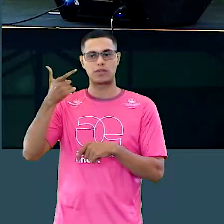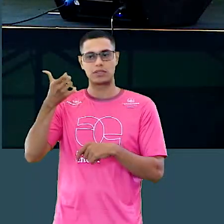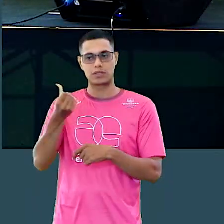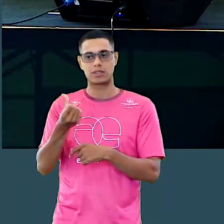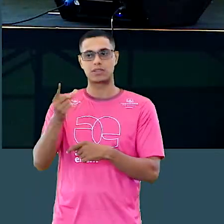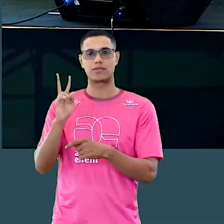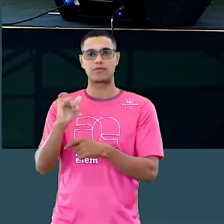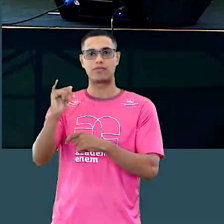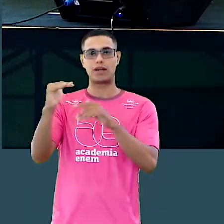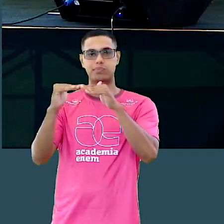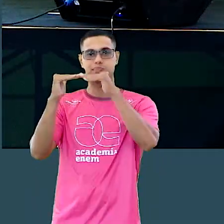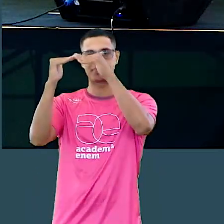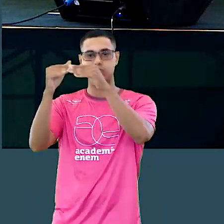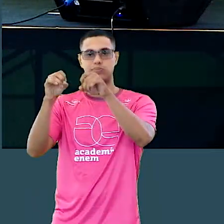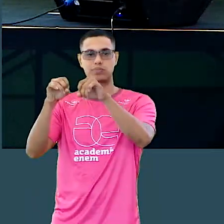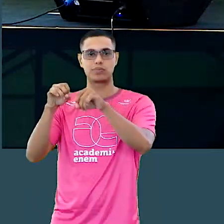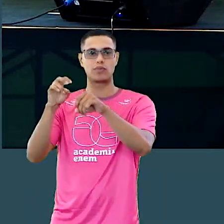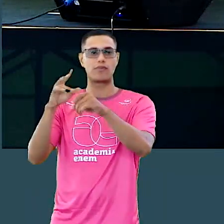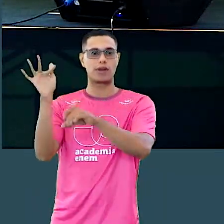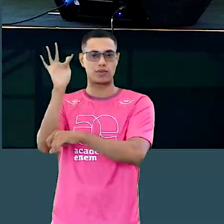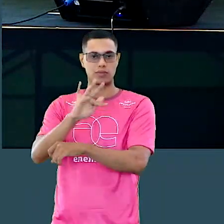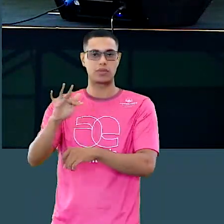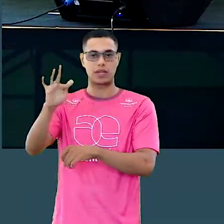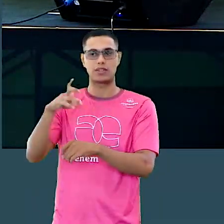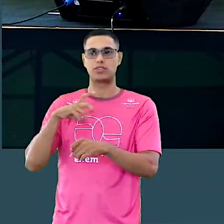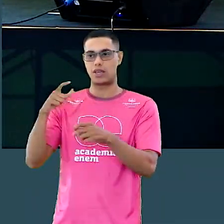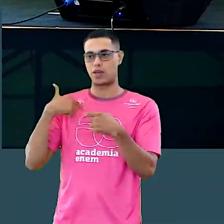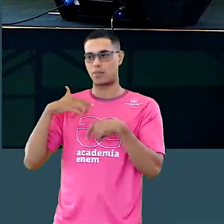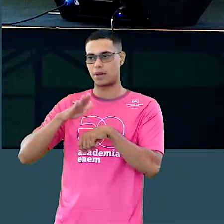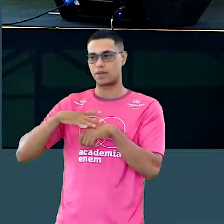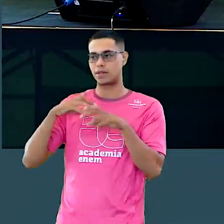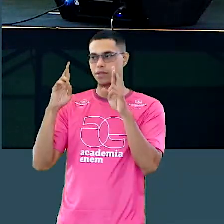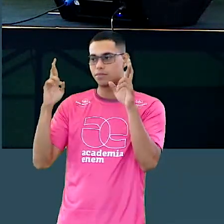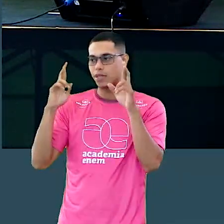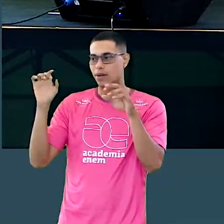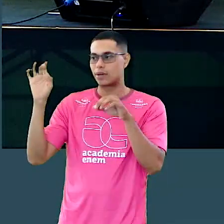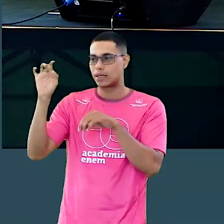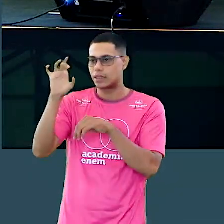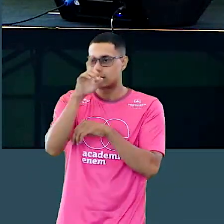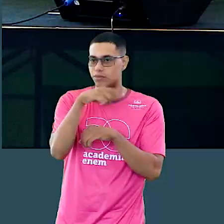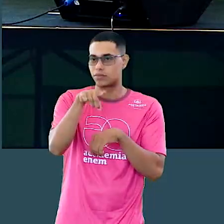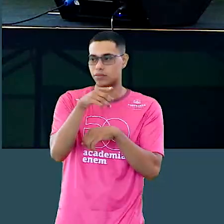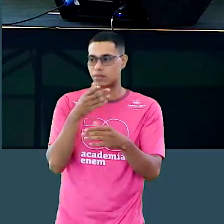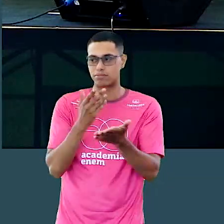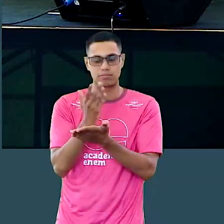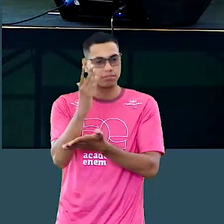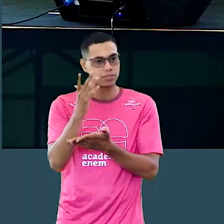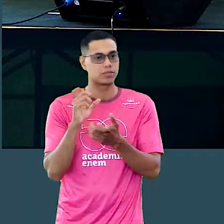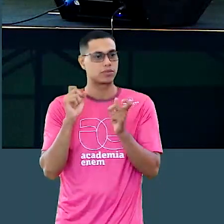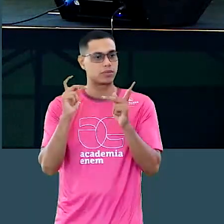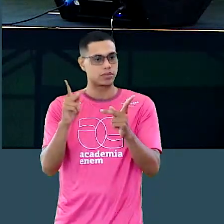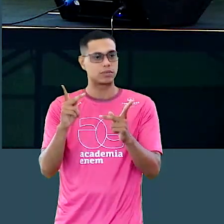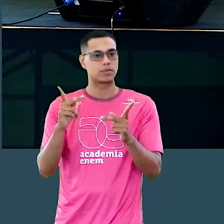no ensino superior. É isso que eu desejo a cada um de vocês. Então, um grande abraço, um grande beijo